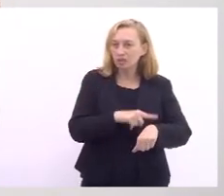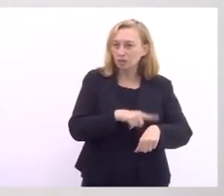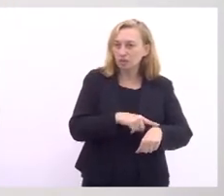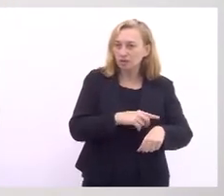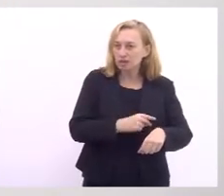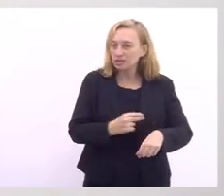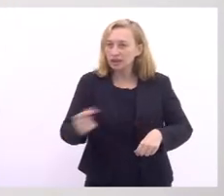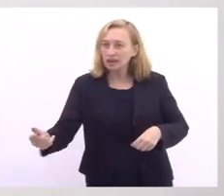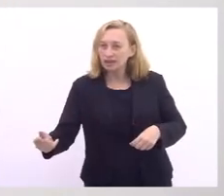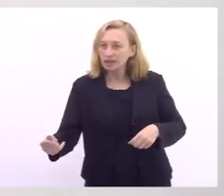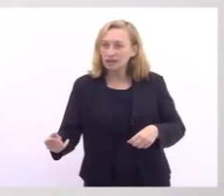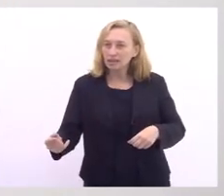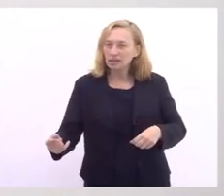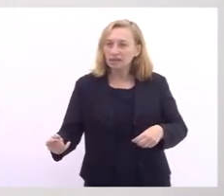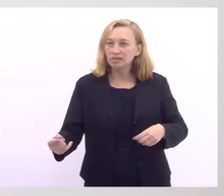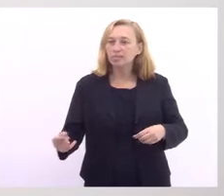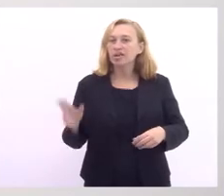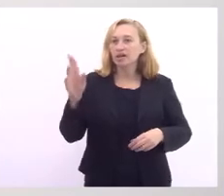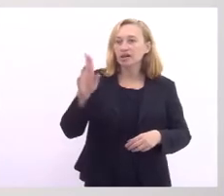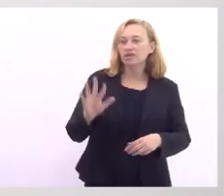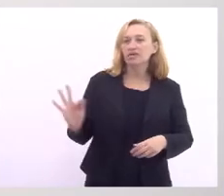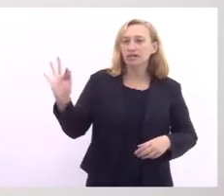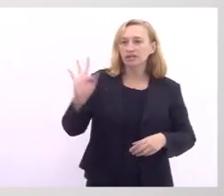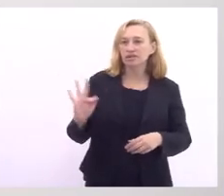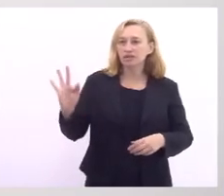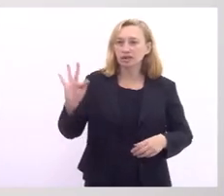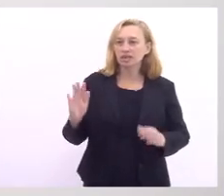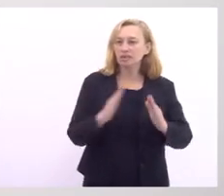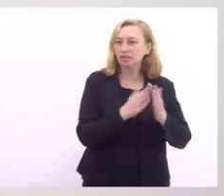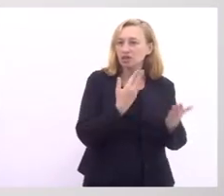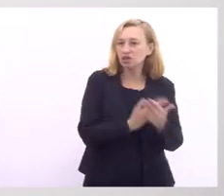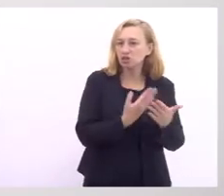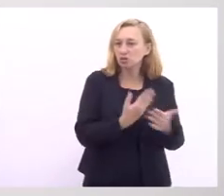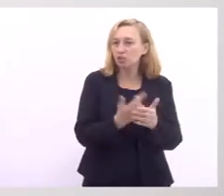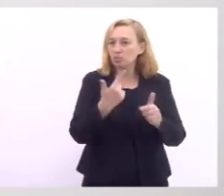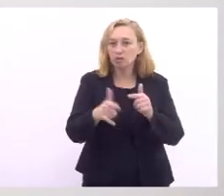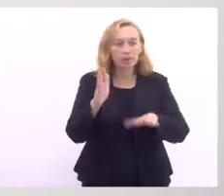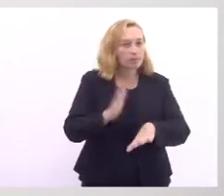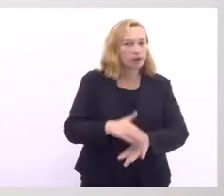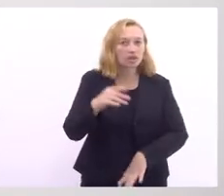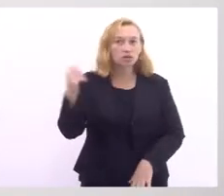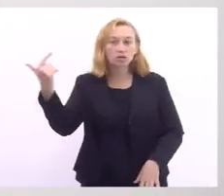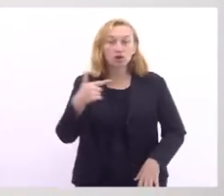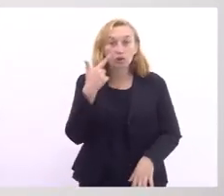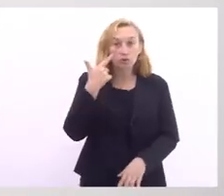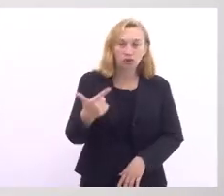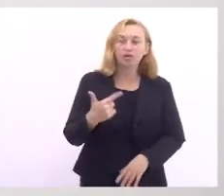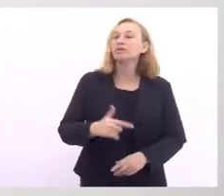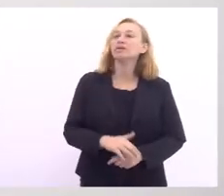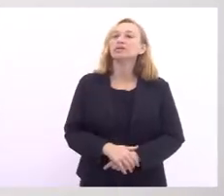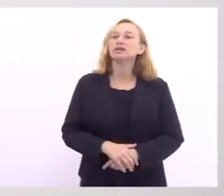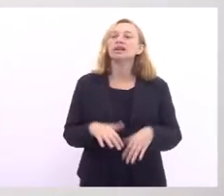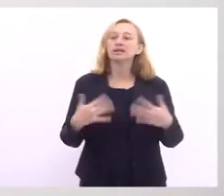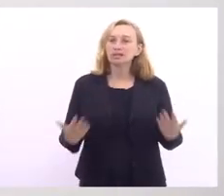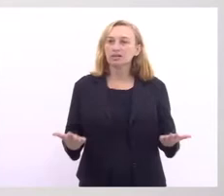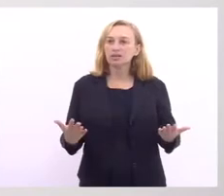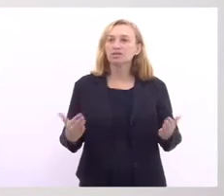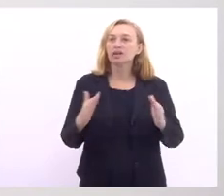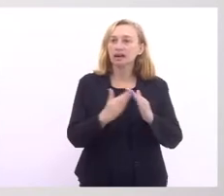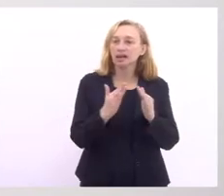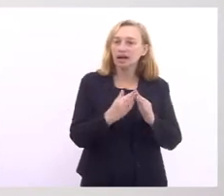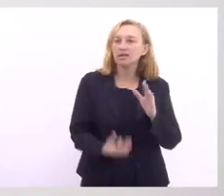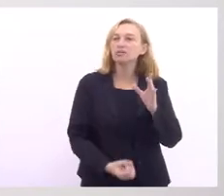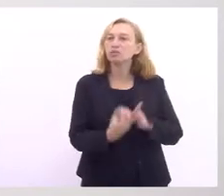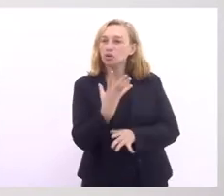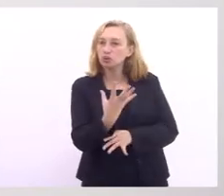Penha para faculdade dá para ir para a escola tinha muito a ver com uma escala muito maior daquela que eu tava conseguindo enxergar e visualizar assim eu acho que a casa